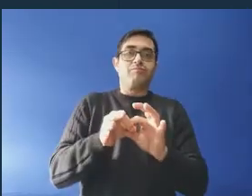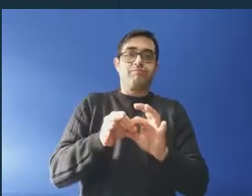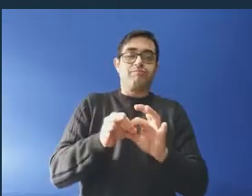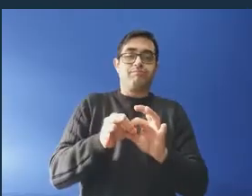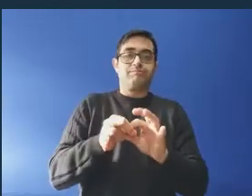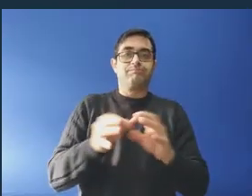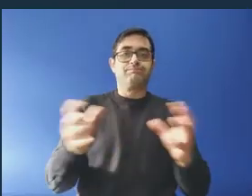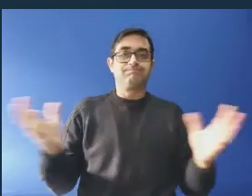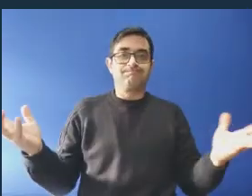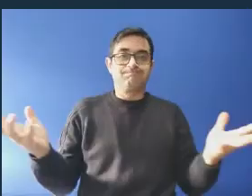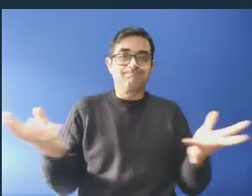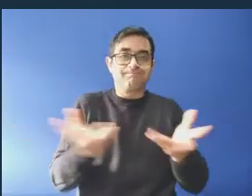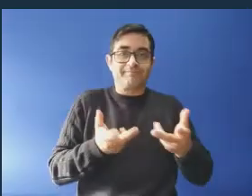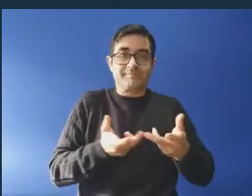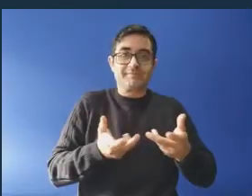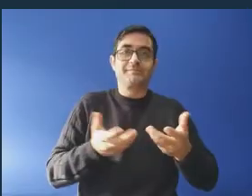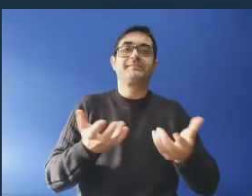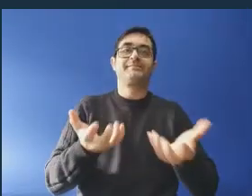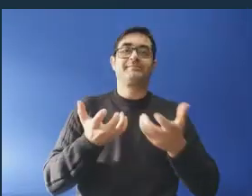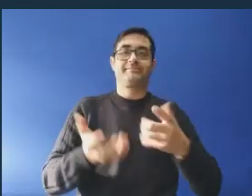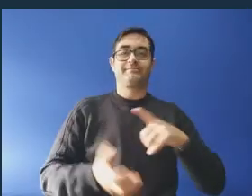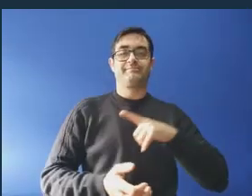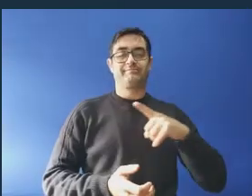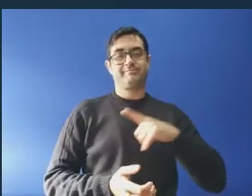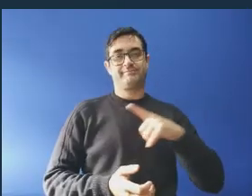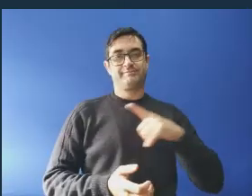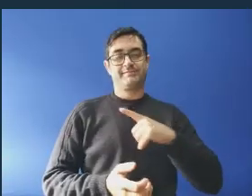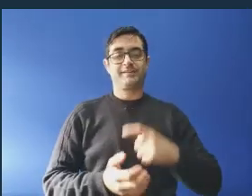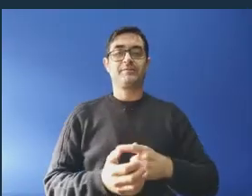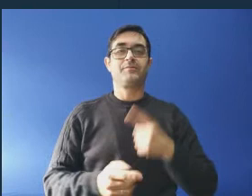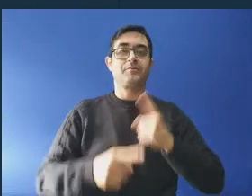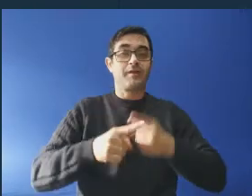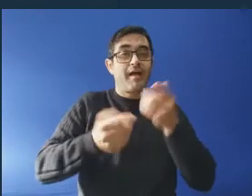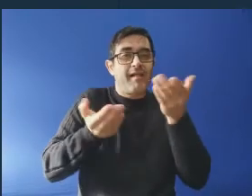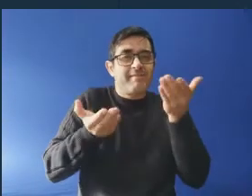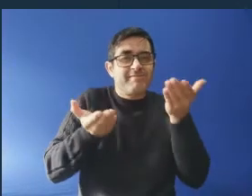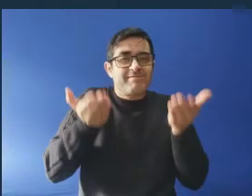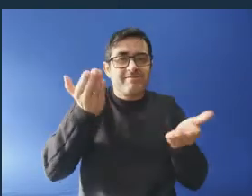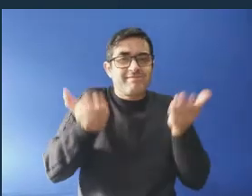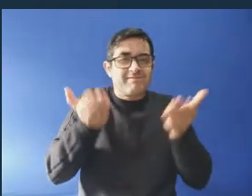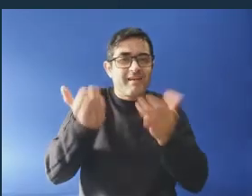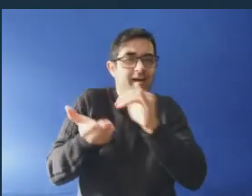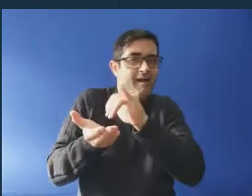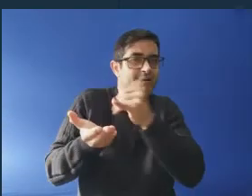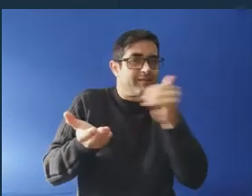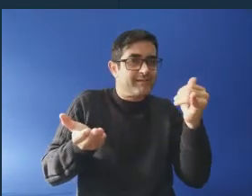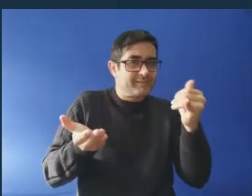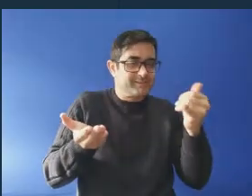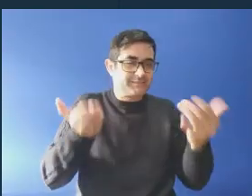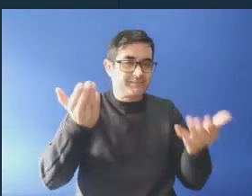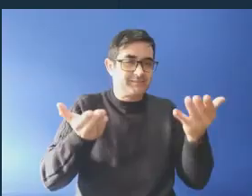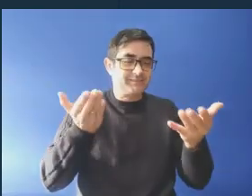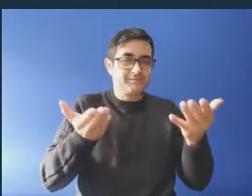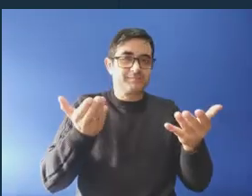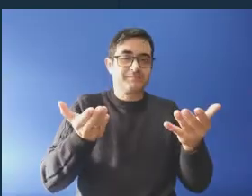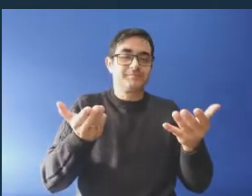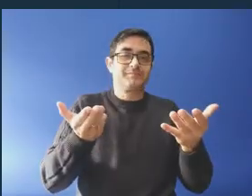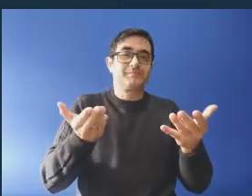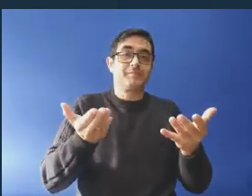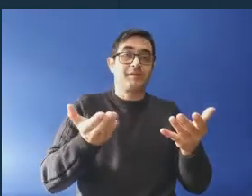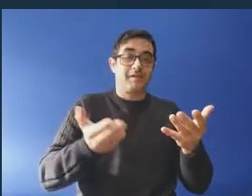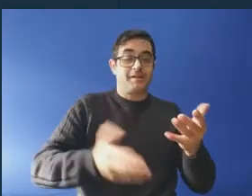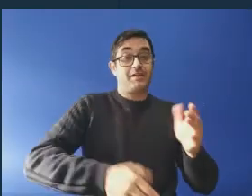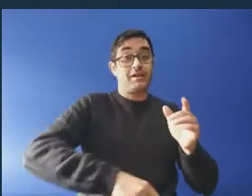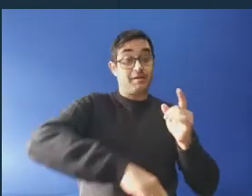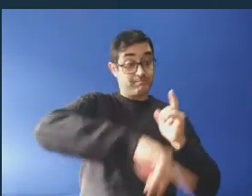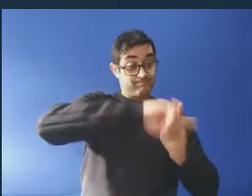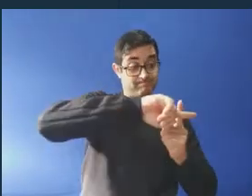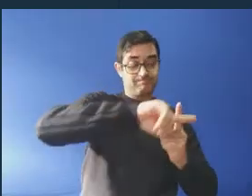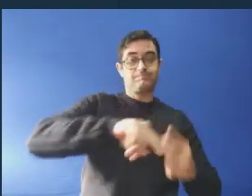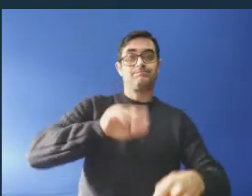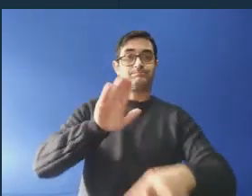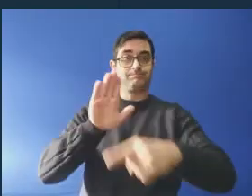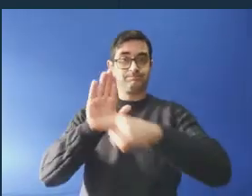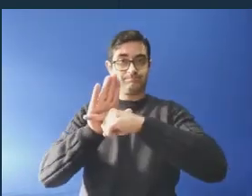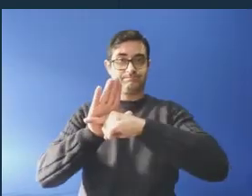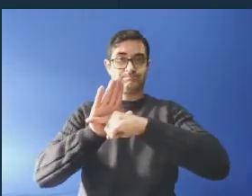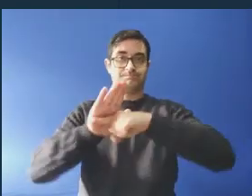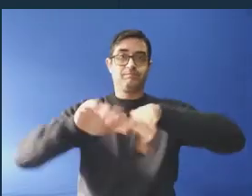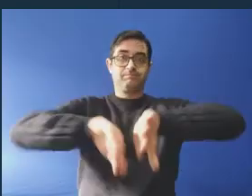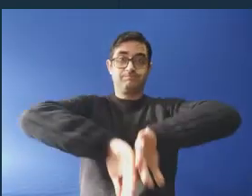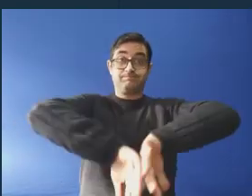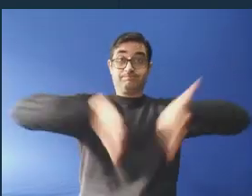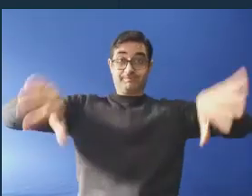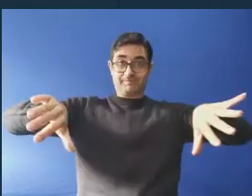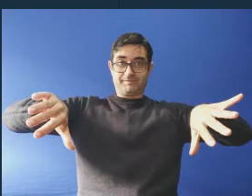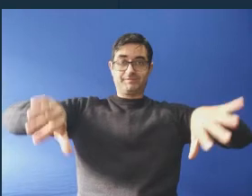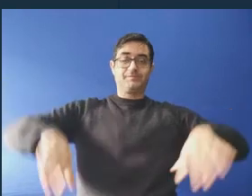de energia em que as cargas opostas se atraem e as cargas iguais se repelem. Então isso cria